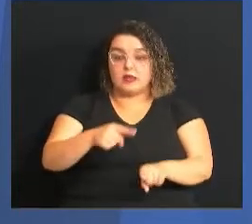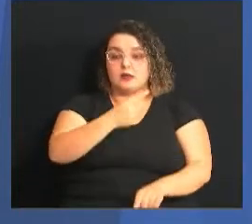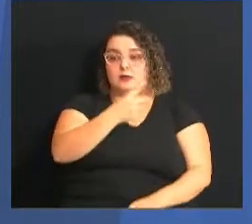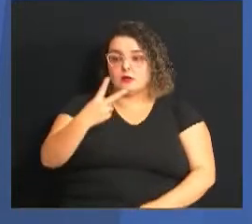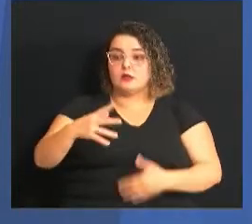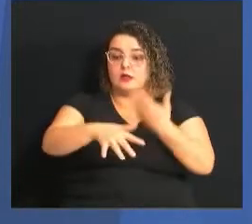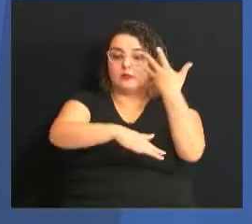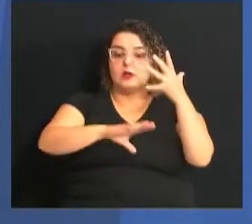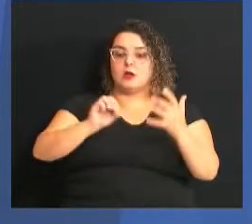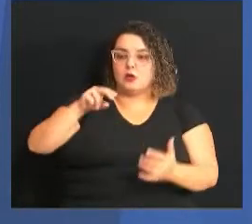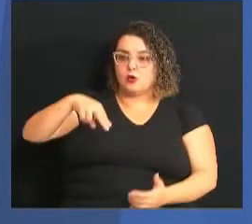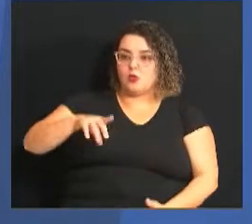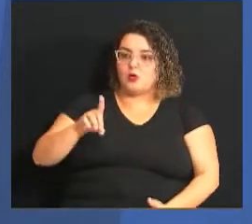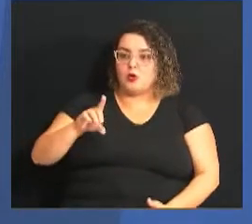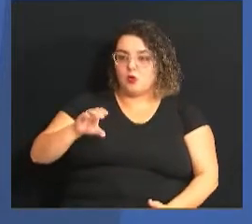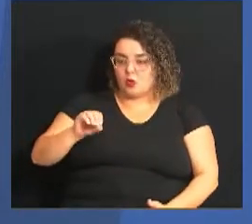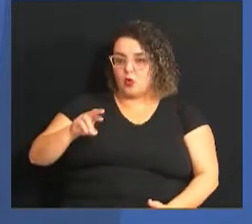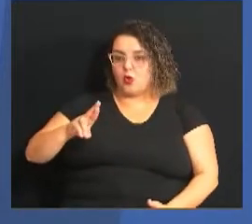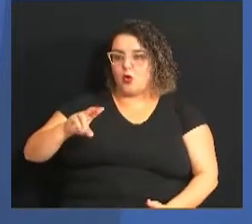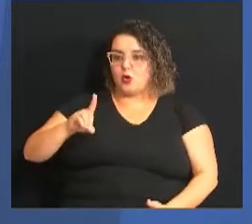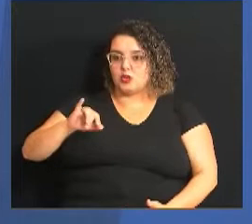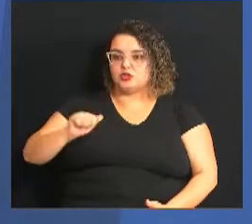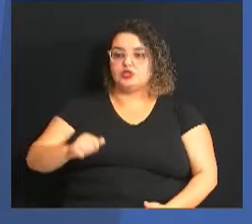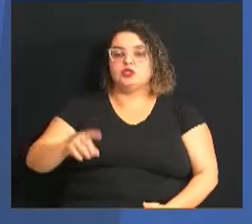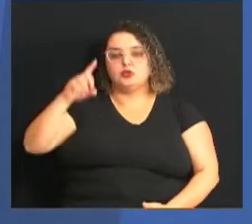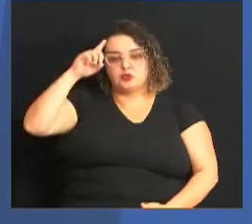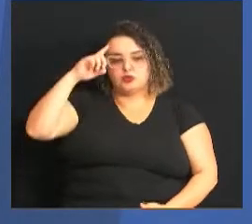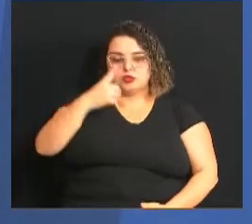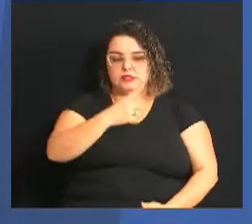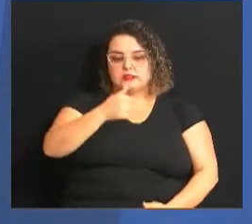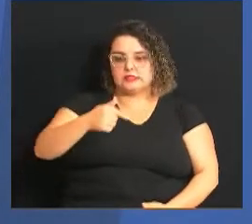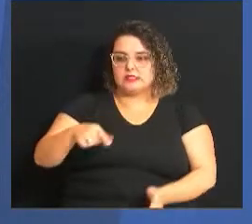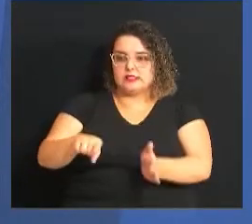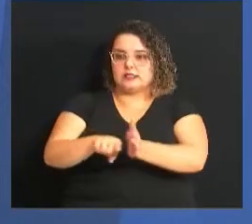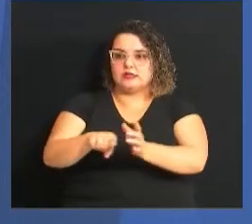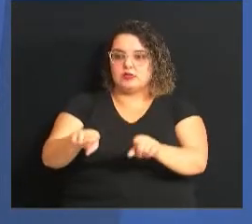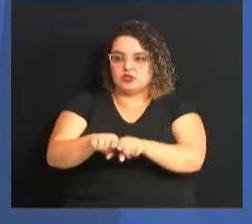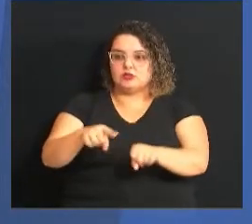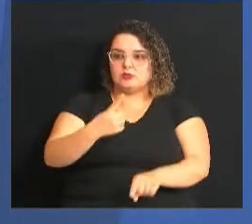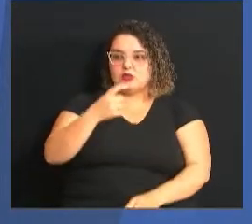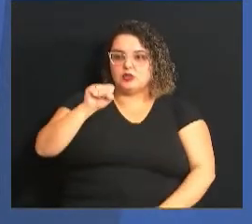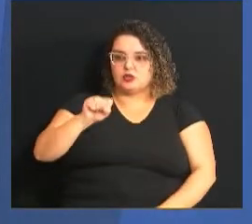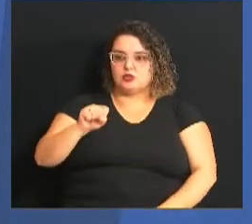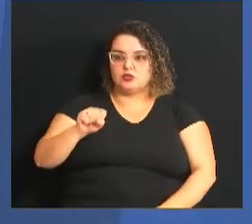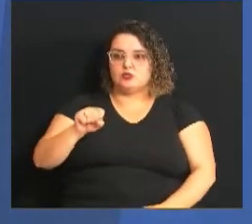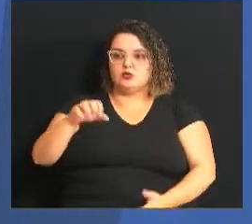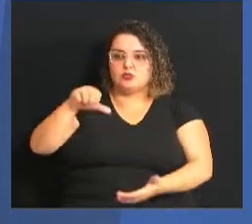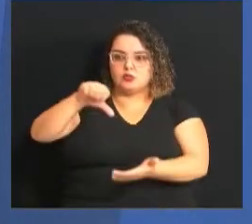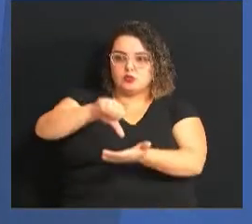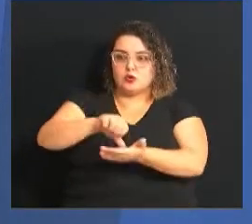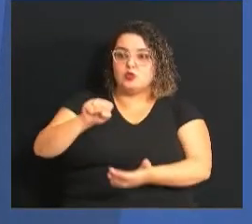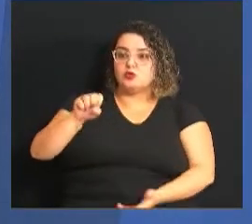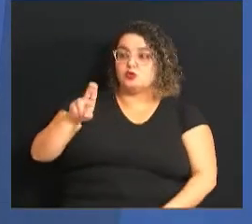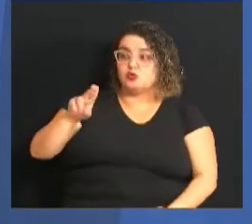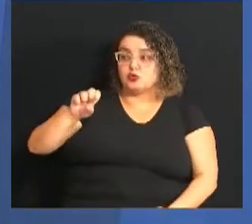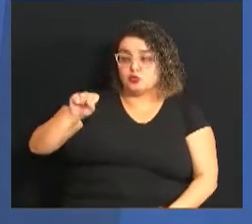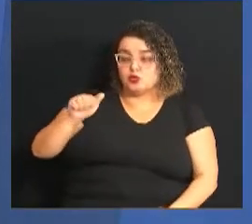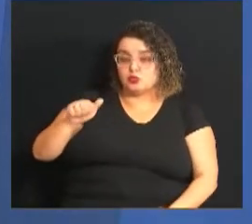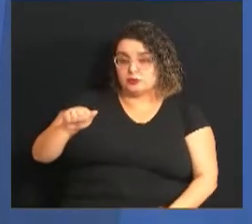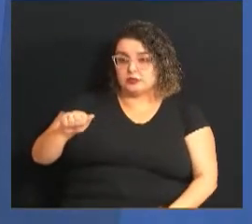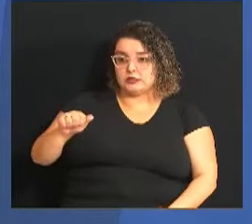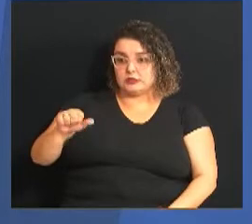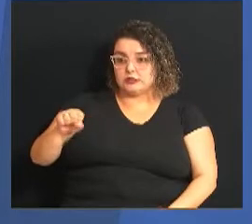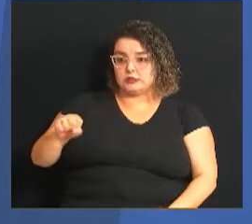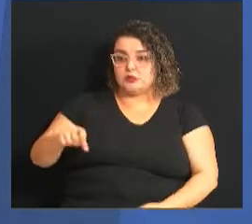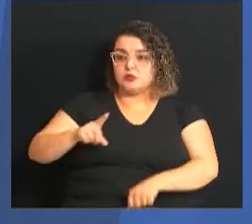dias 17 e 18 lá no Posto de Informações Turísticas de Souzas, no distrito, no horário a ser